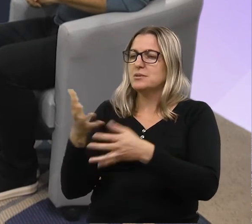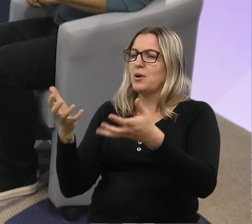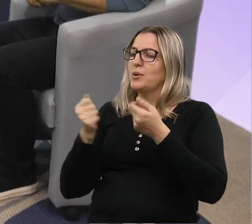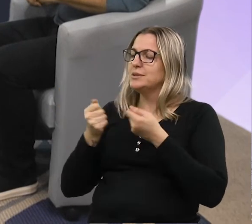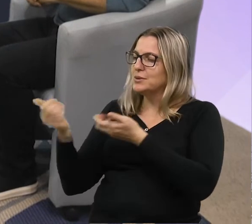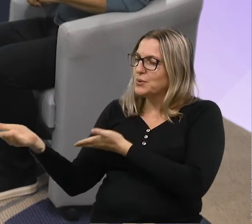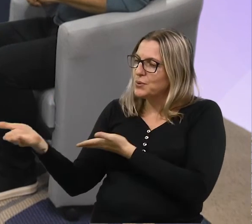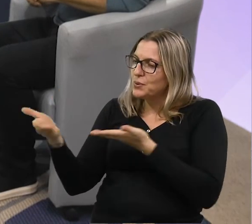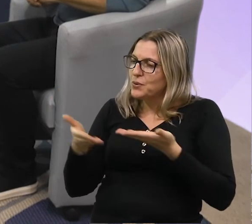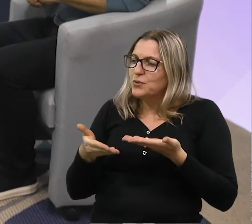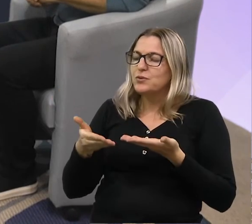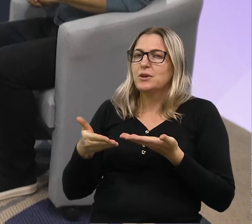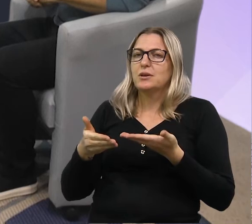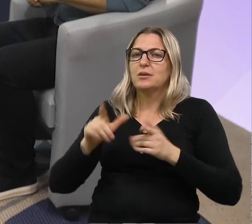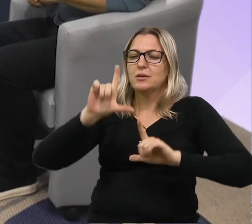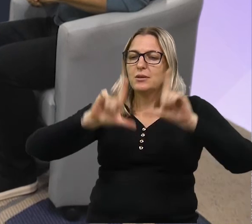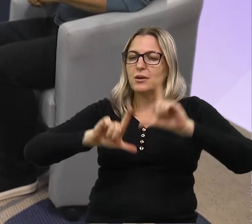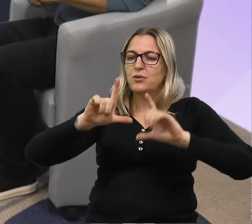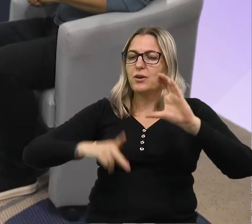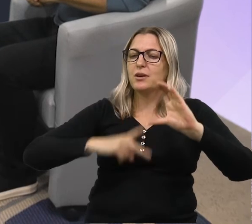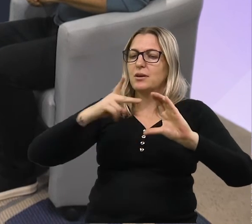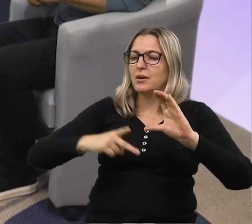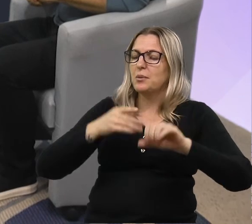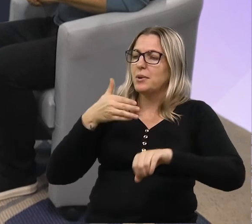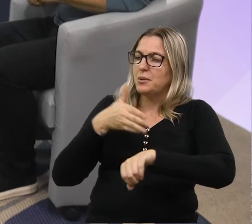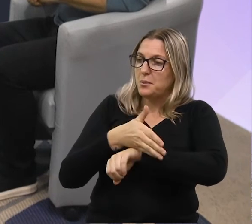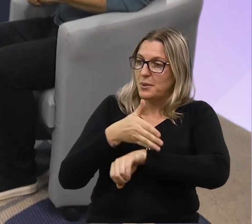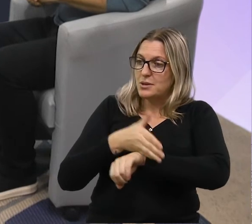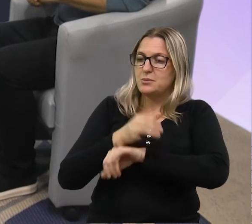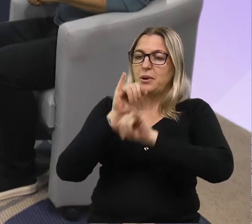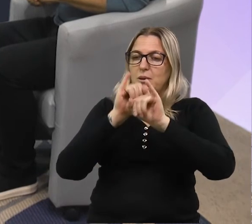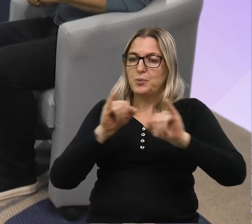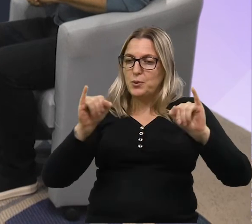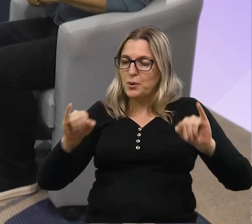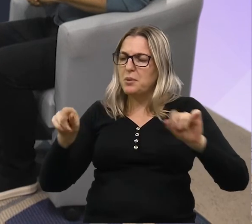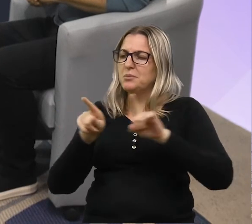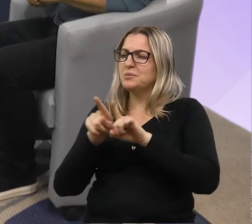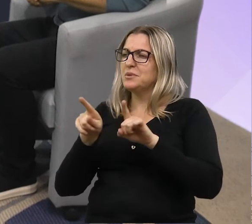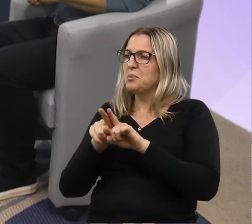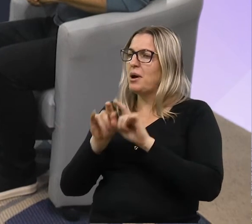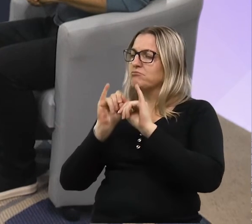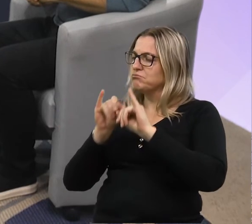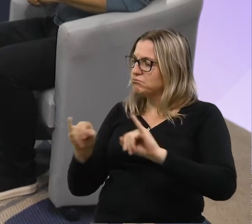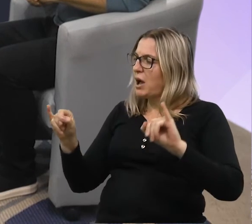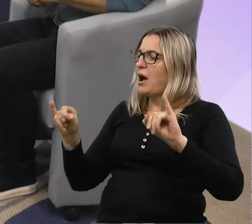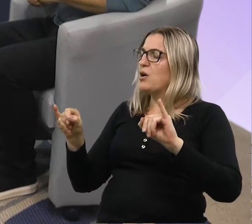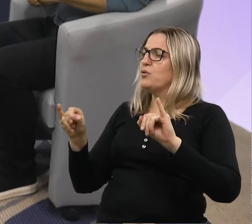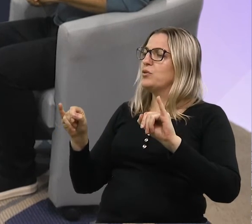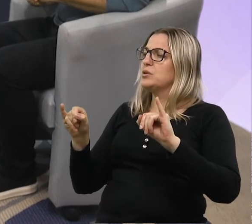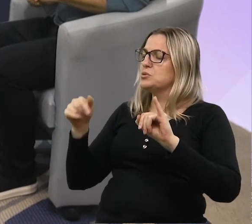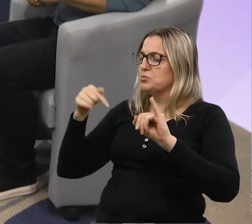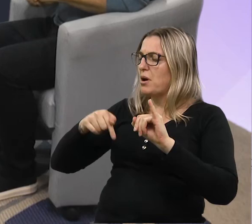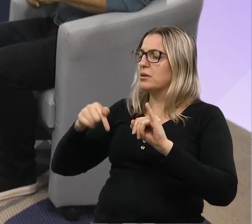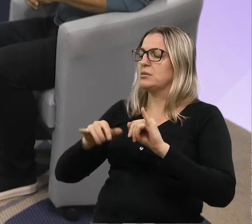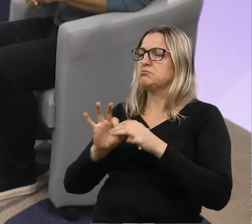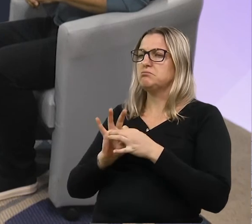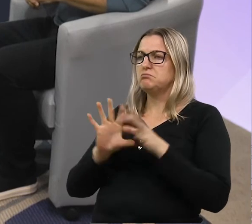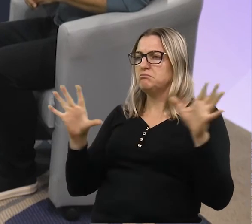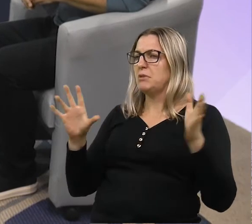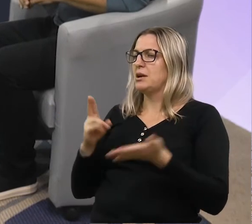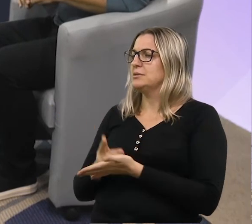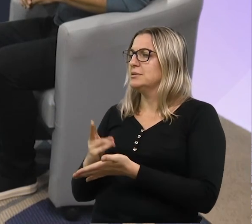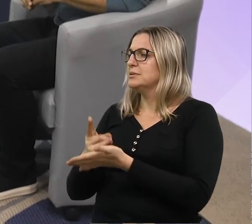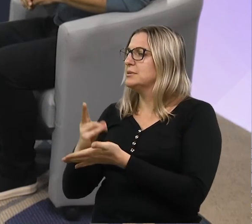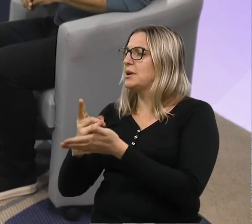estado aceitado o convite da TV Câmara para participar desse programa e já deixa as portas abertas para que sempre que for preciso